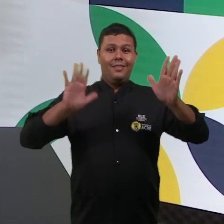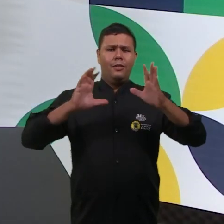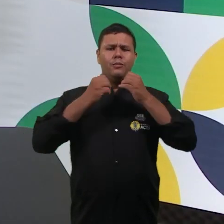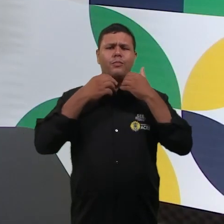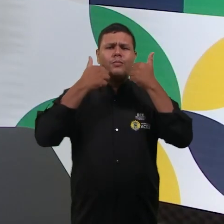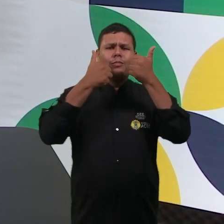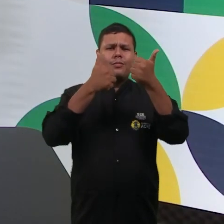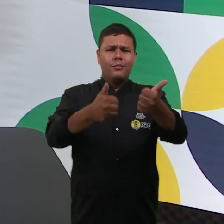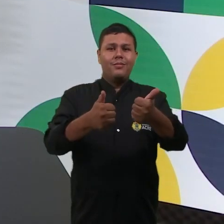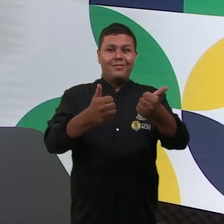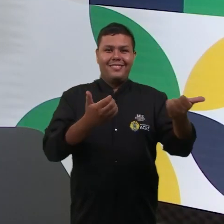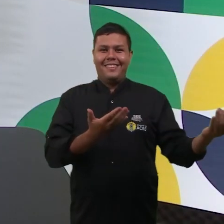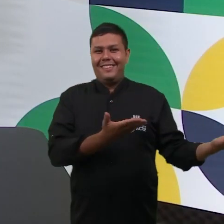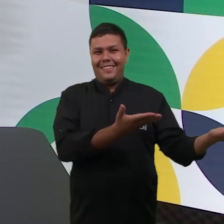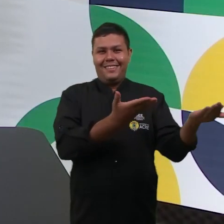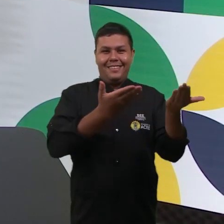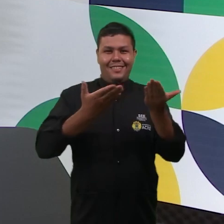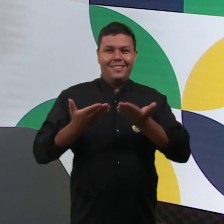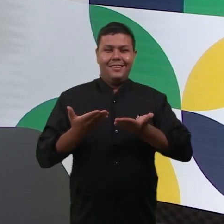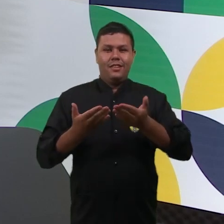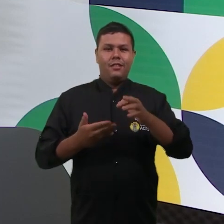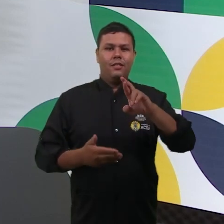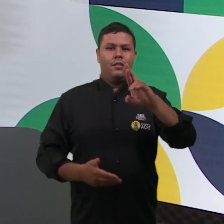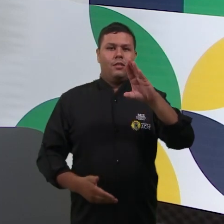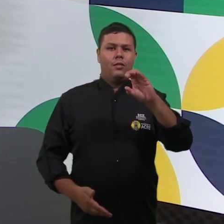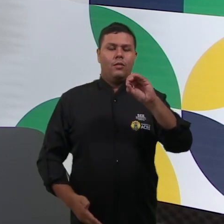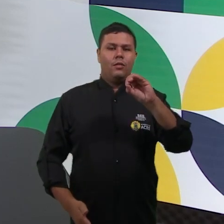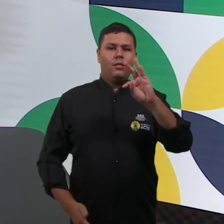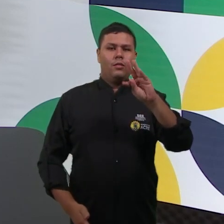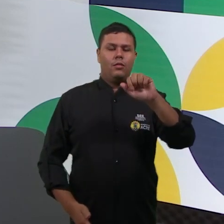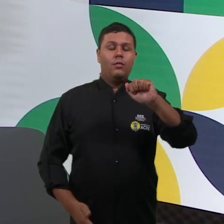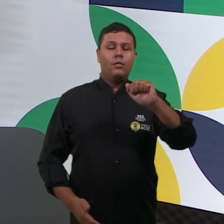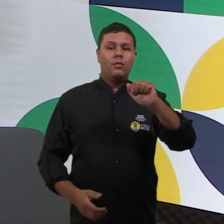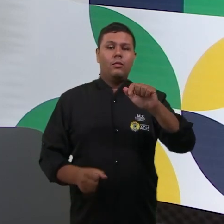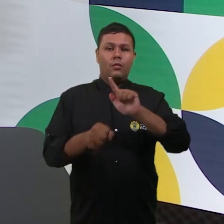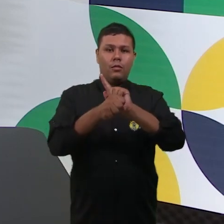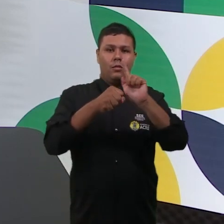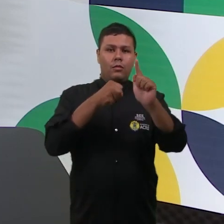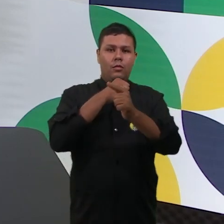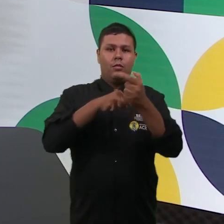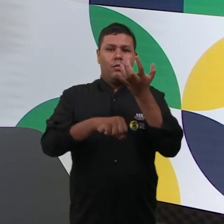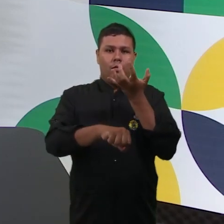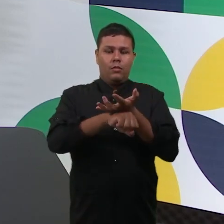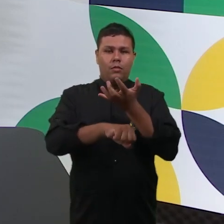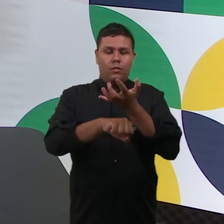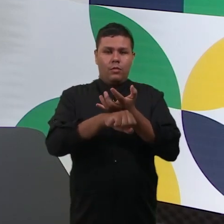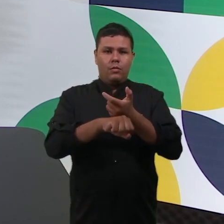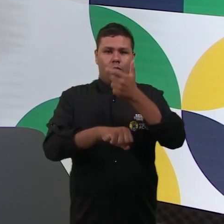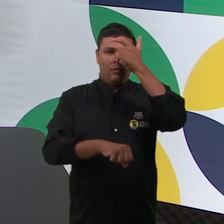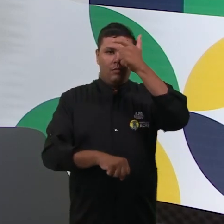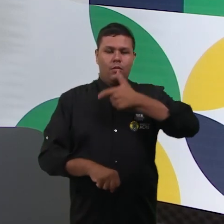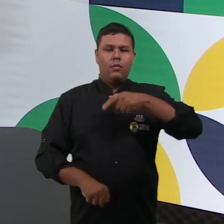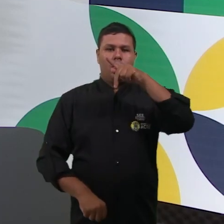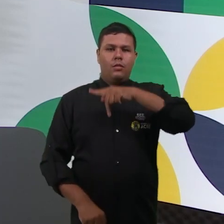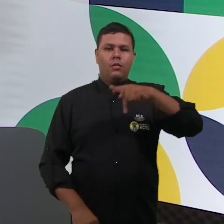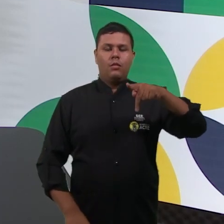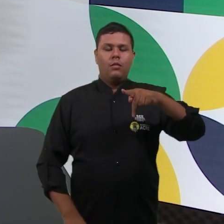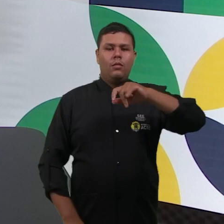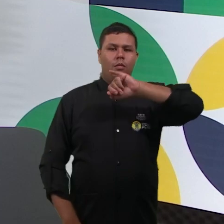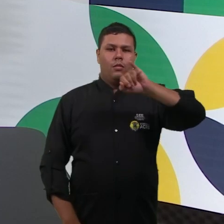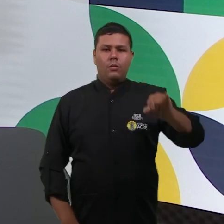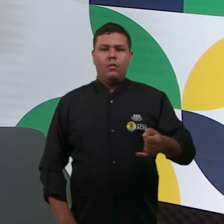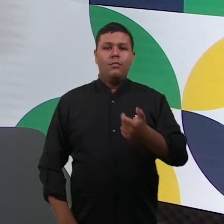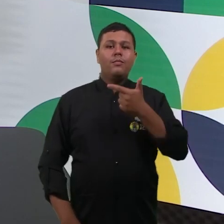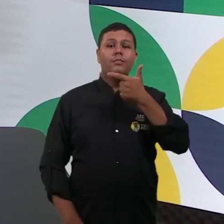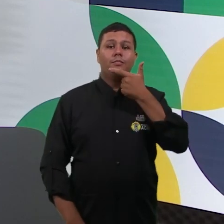tudo bem? Sejam todos bem-vindos à nossa rota de aprofundamento de geografia. Eu sou a professora Jamaica Kelly e a nossa